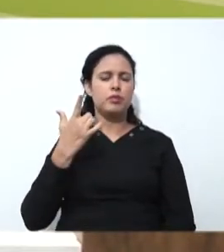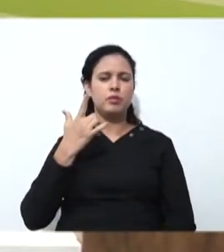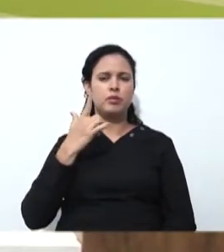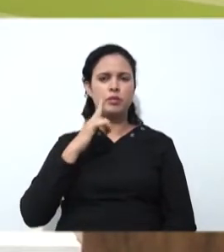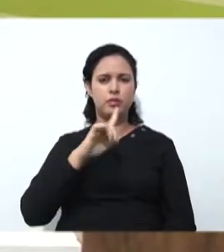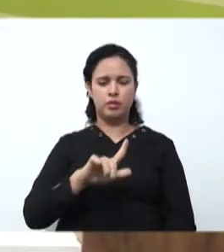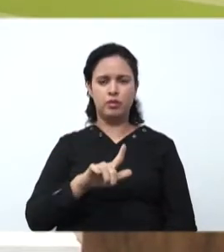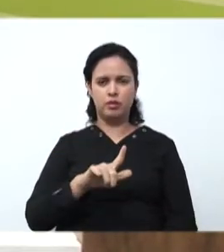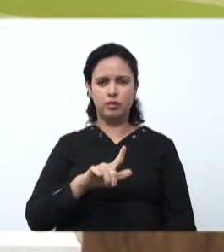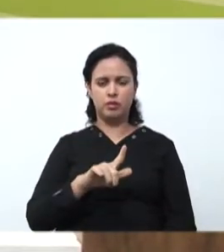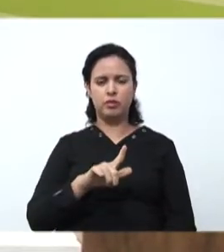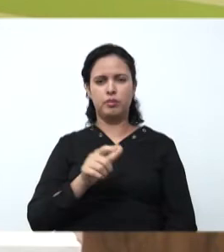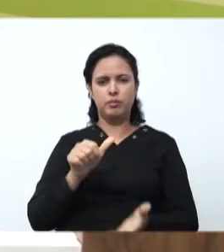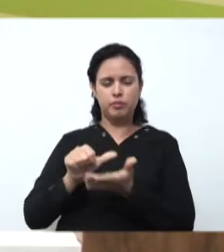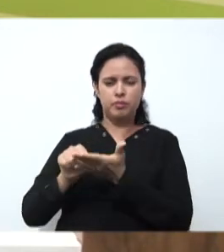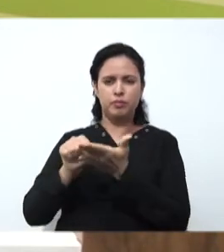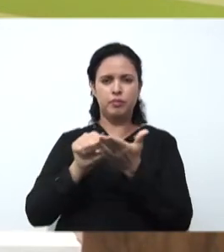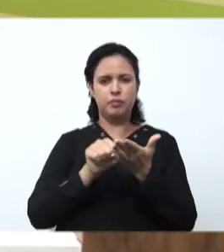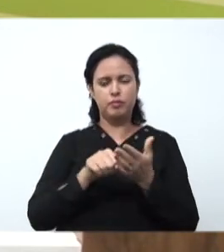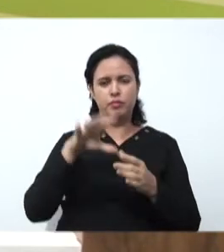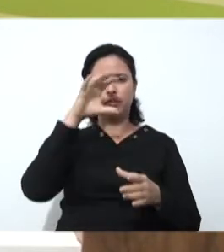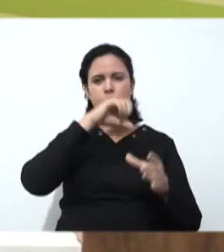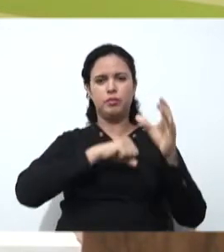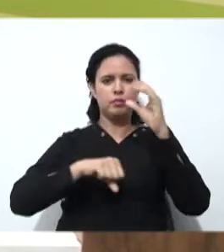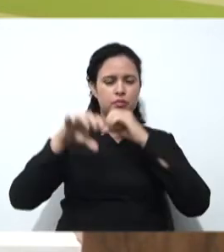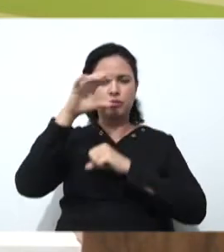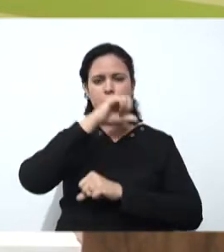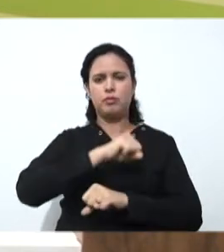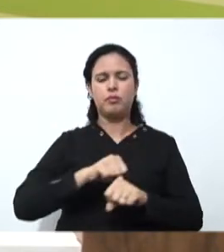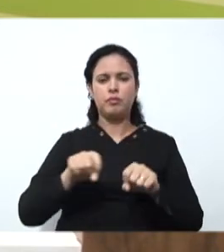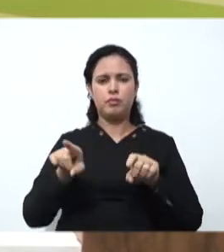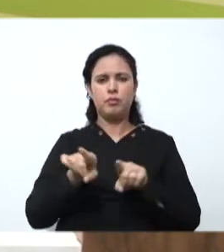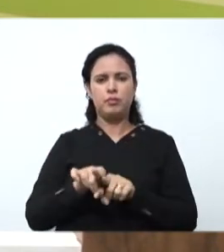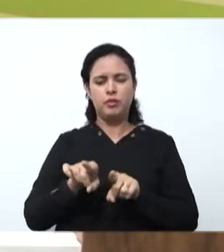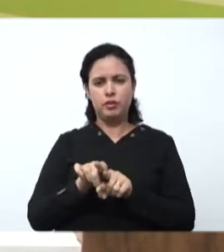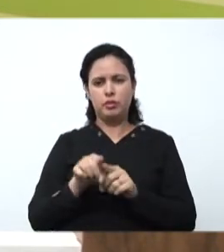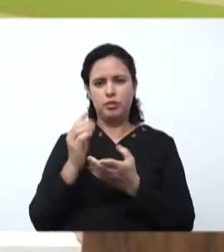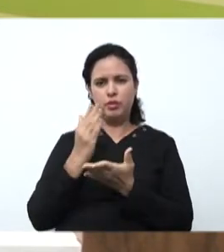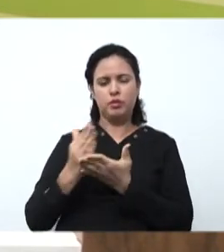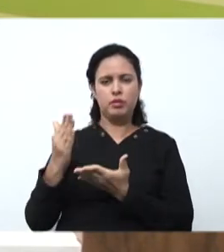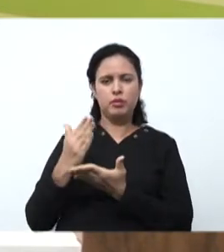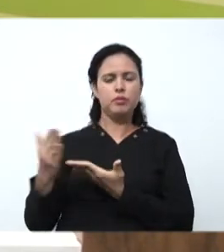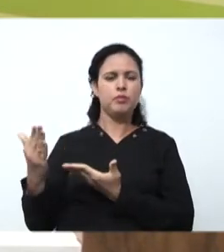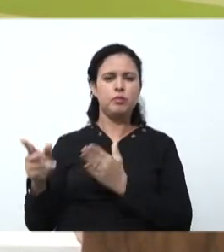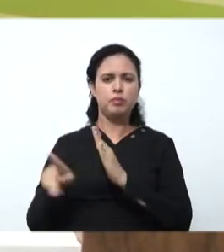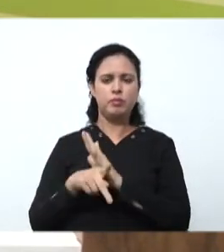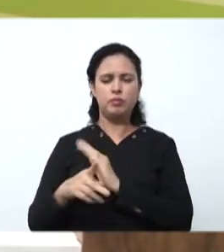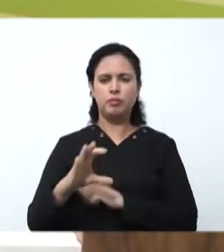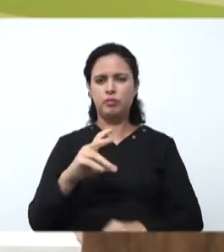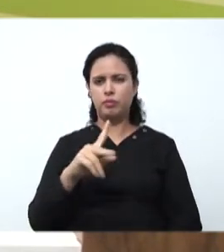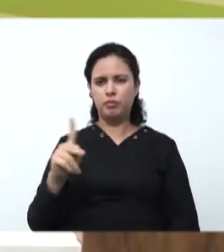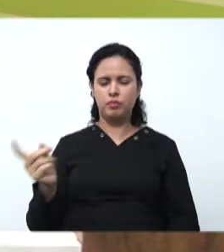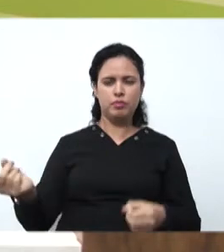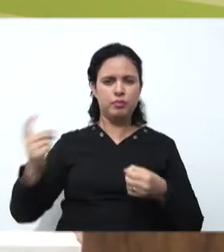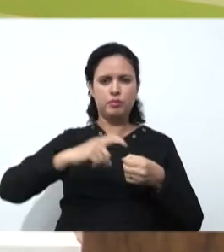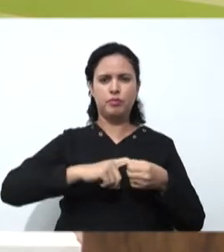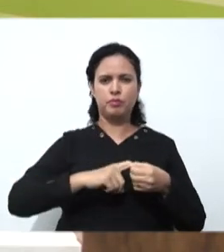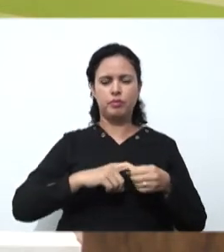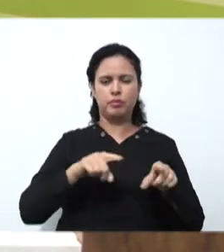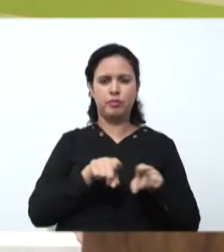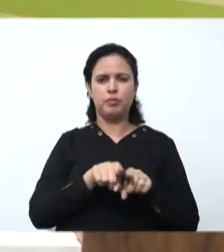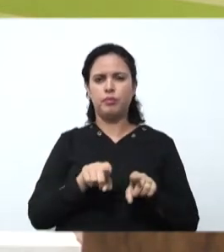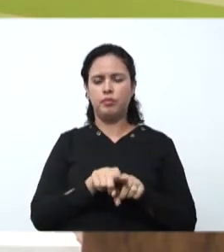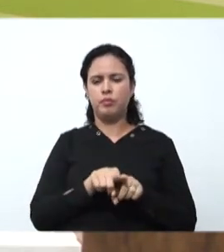Ganha-se enquanto cooperado, né? Todo o aprendizado, né? As sobras da cooperativa que retornam, né? E